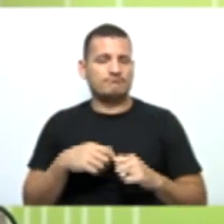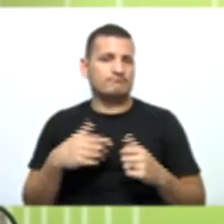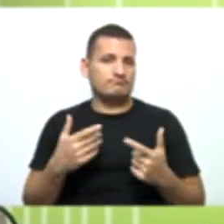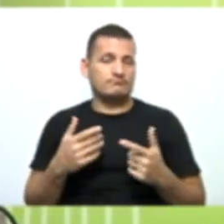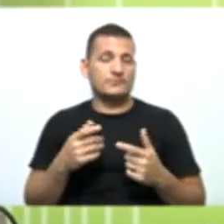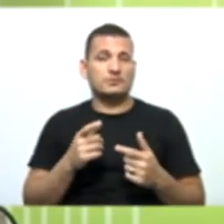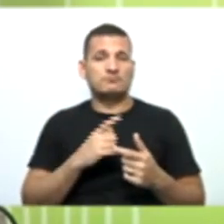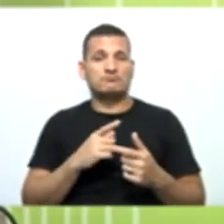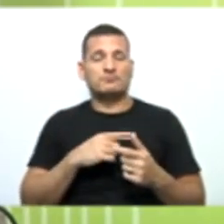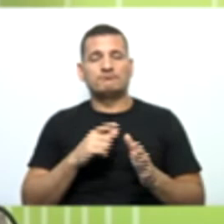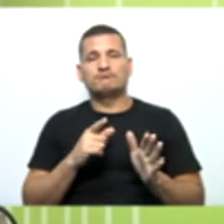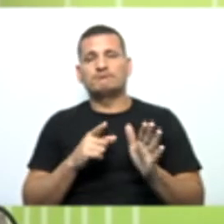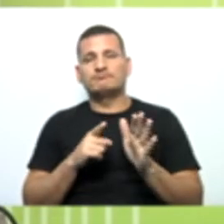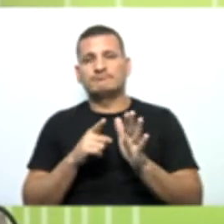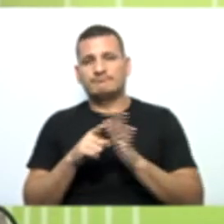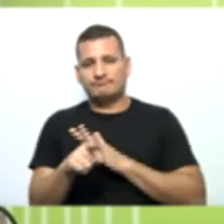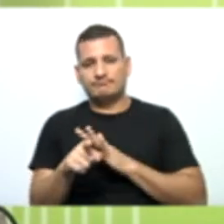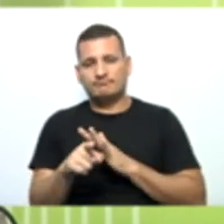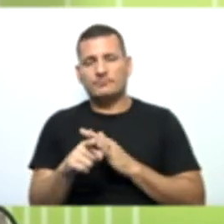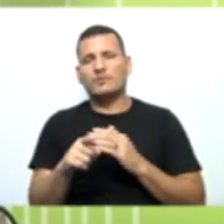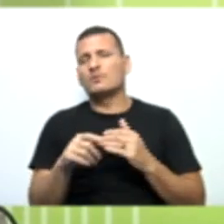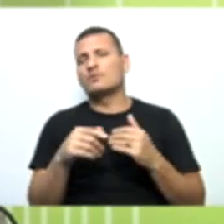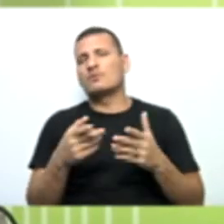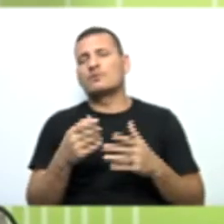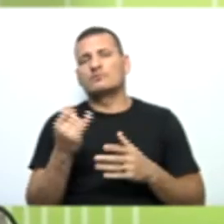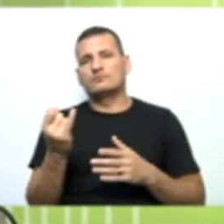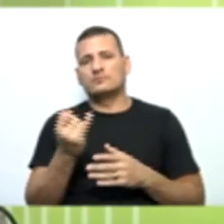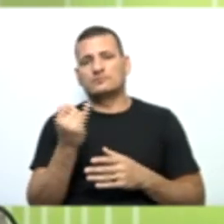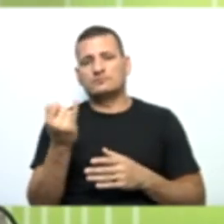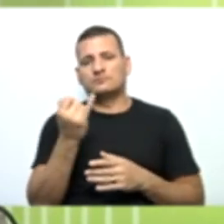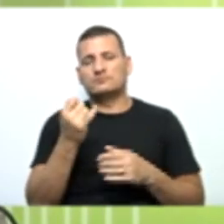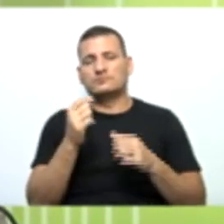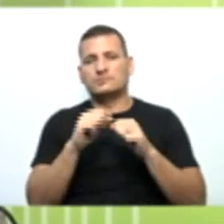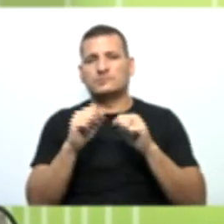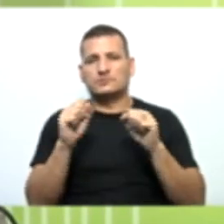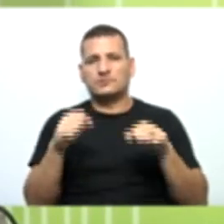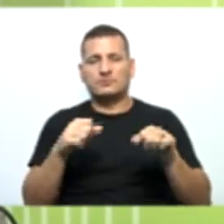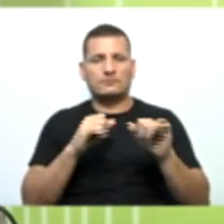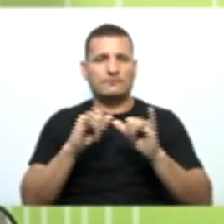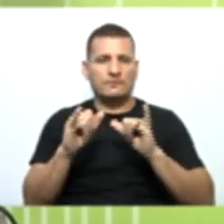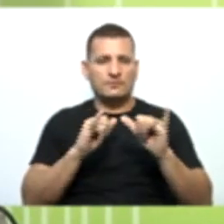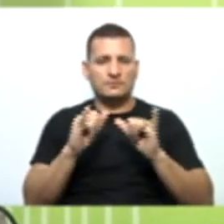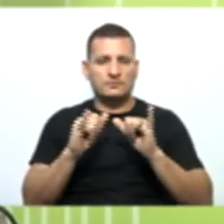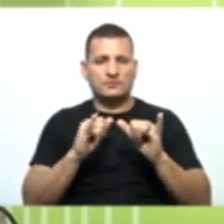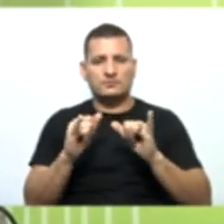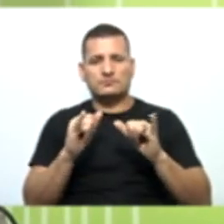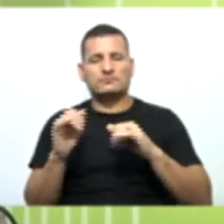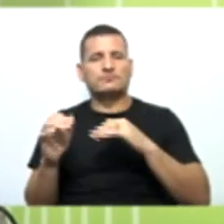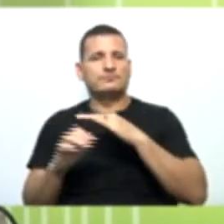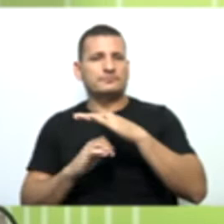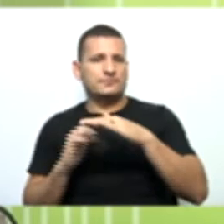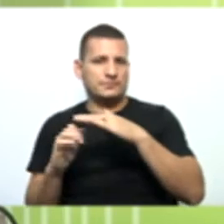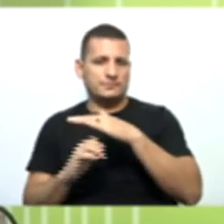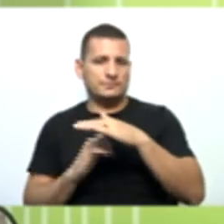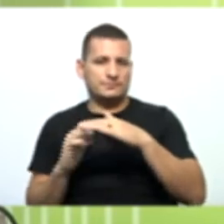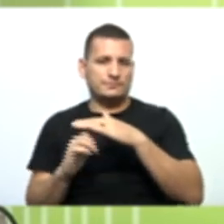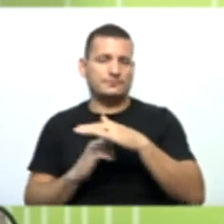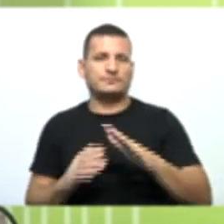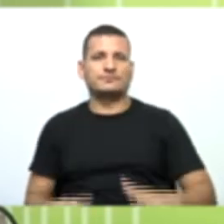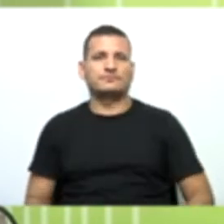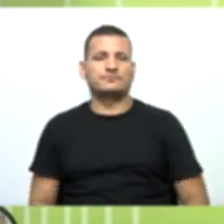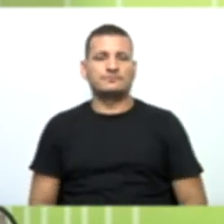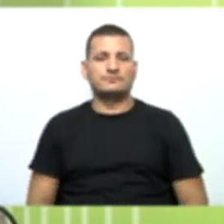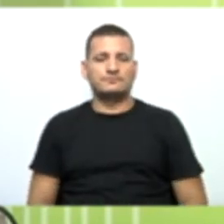pergunta nesse sentido. Qual é a importância aí do sistema de informação para o mundo